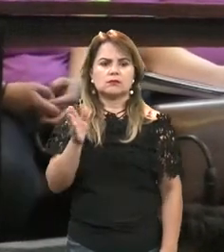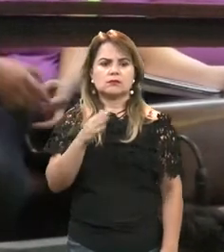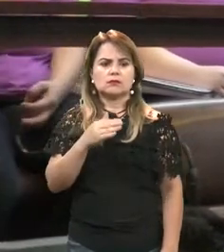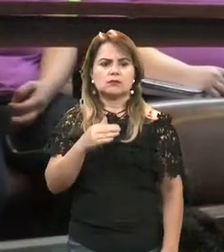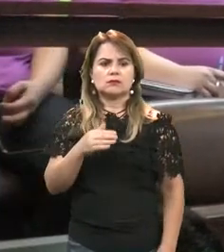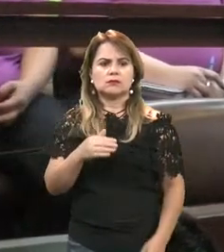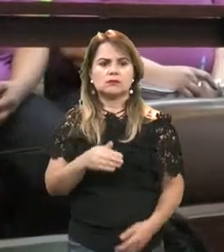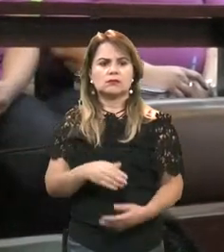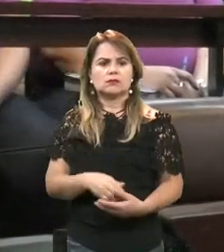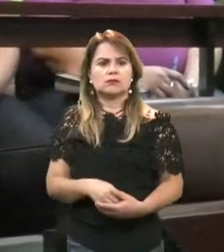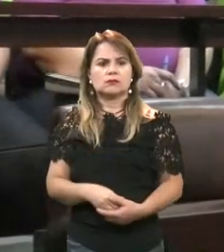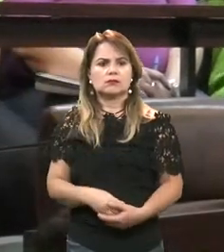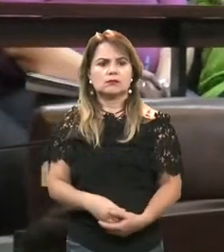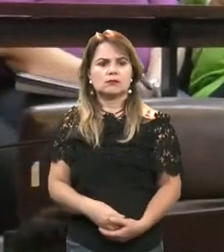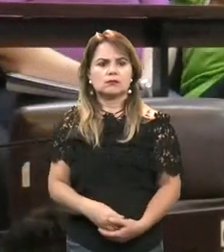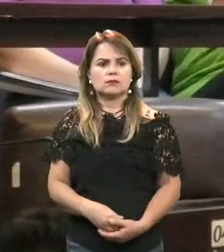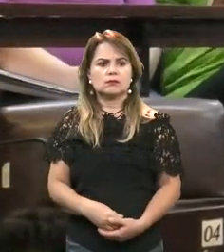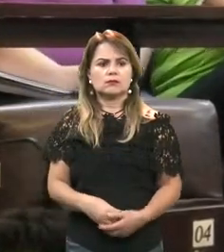Carparedo,